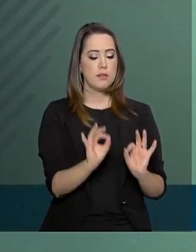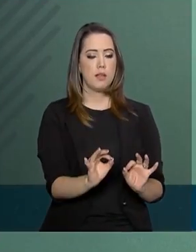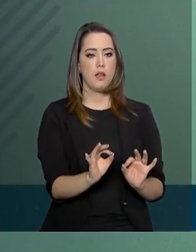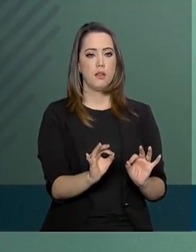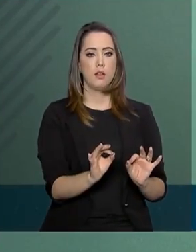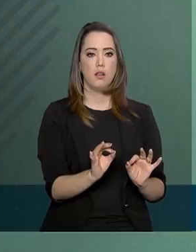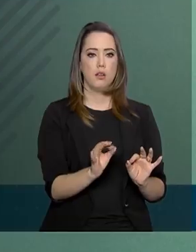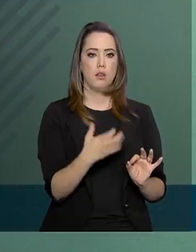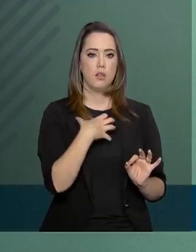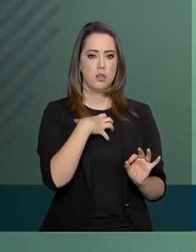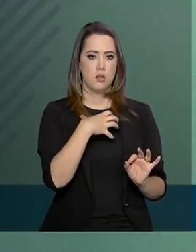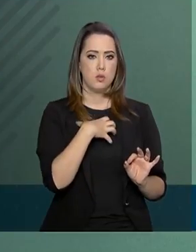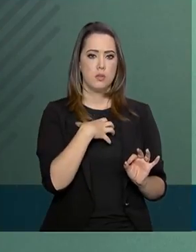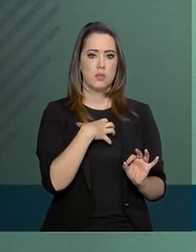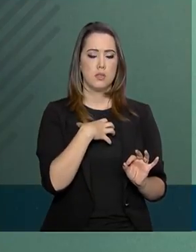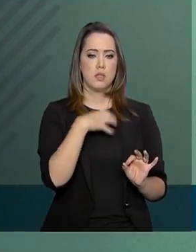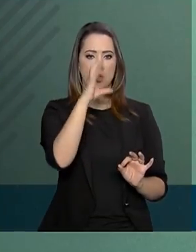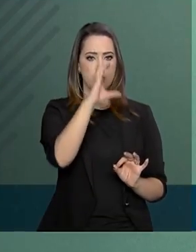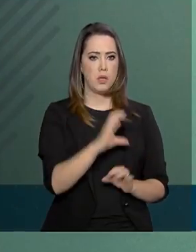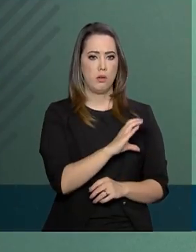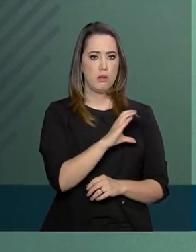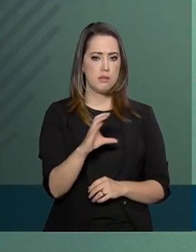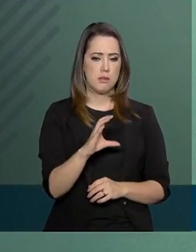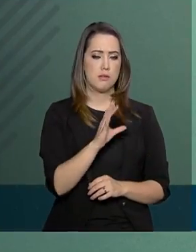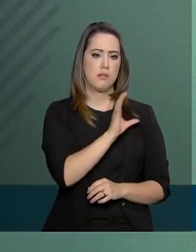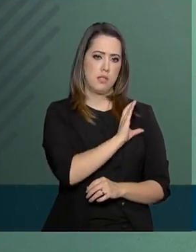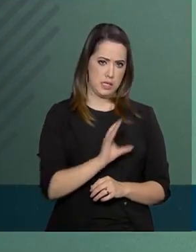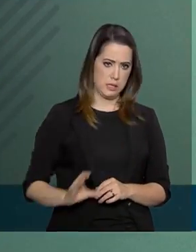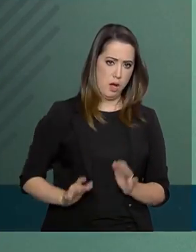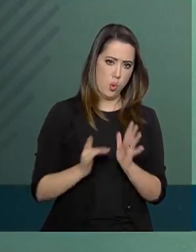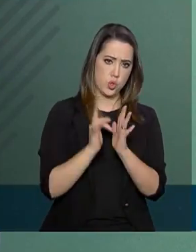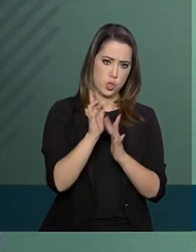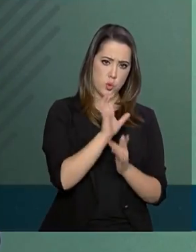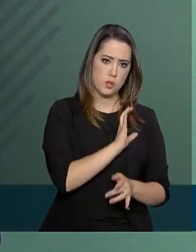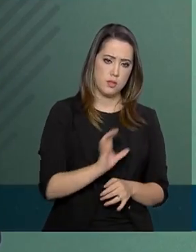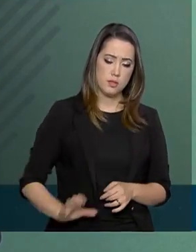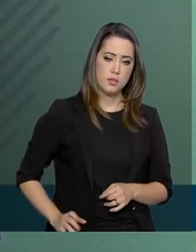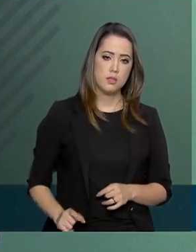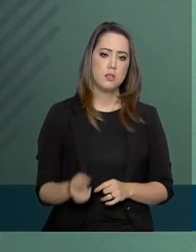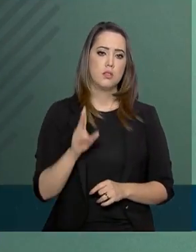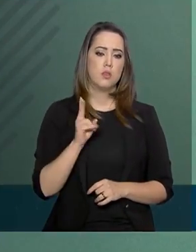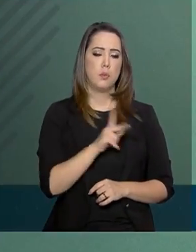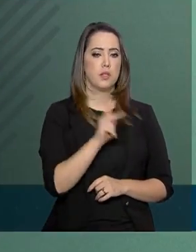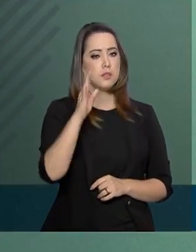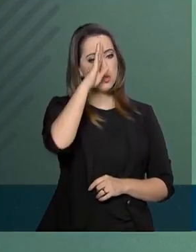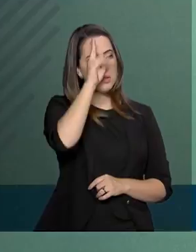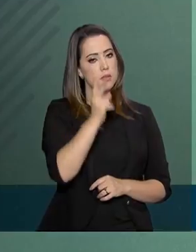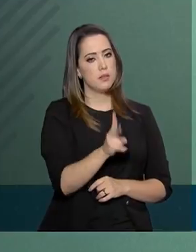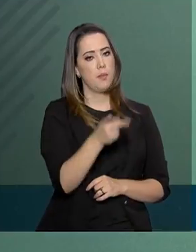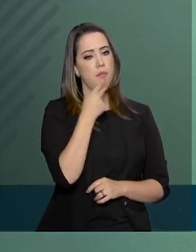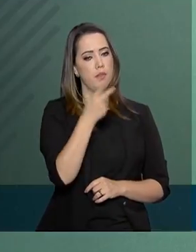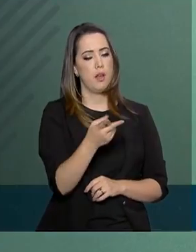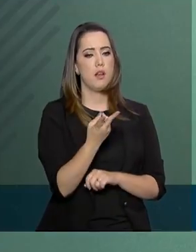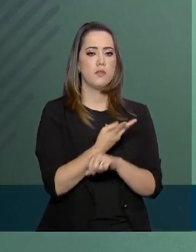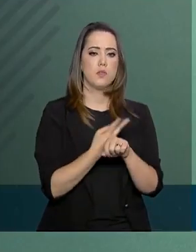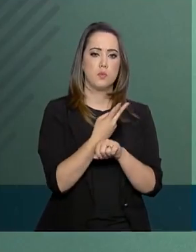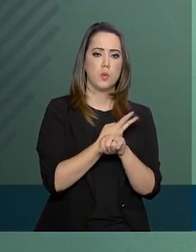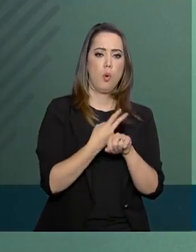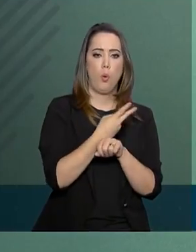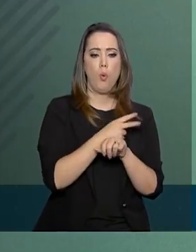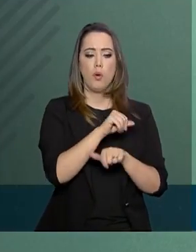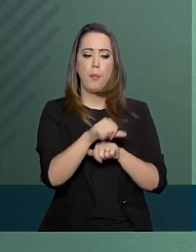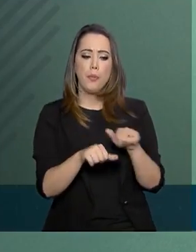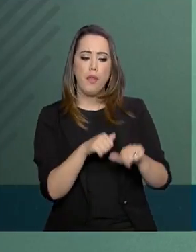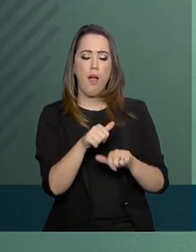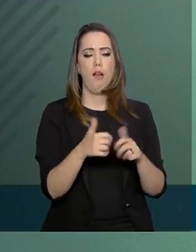um sentimento cristão é nesse sentido que o presidente vem sempre defendendo e às vezes até mesmo buscando reorientar o